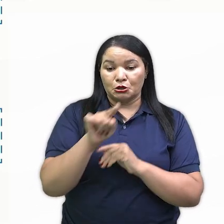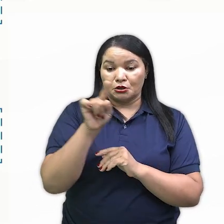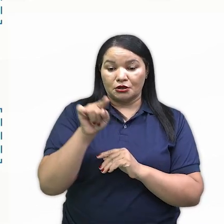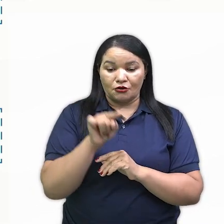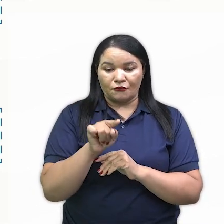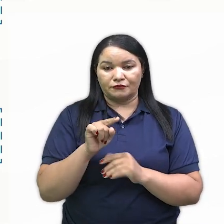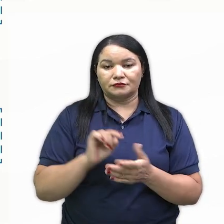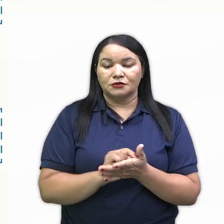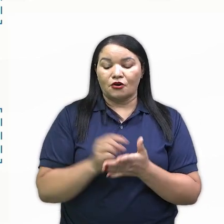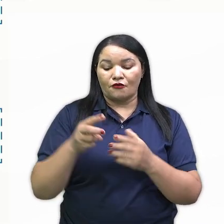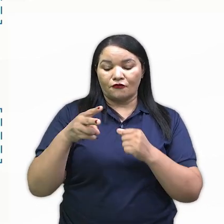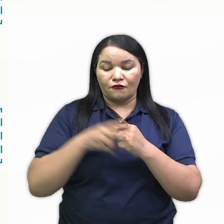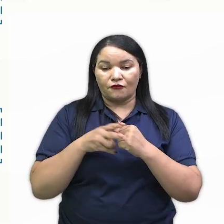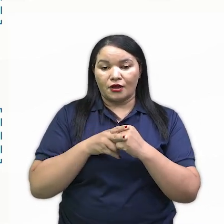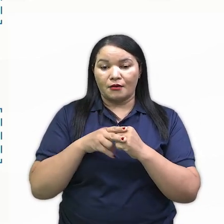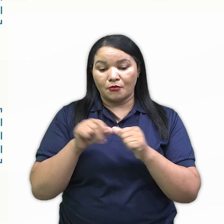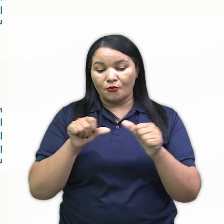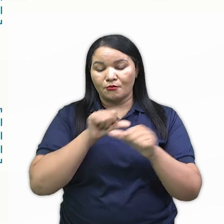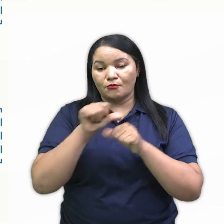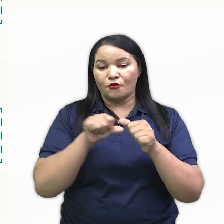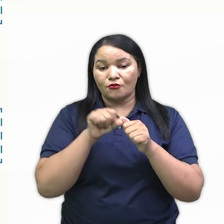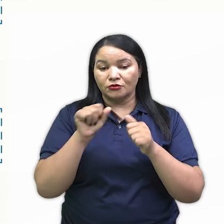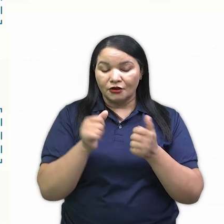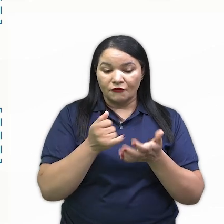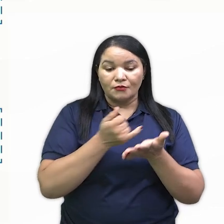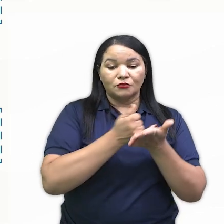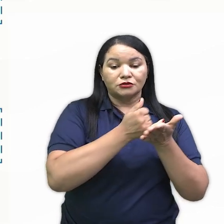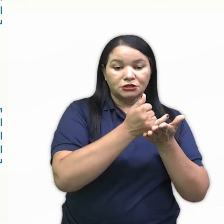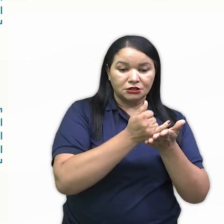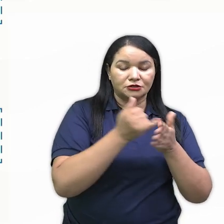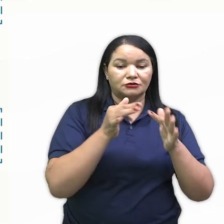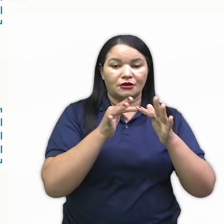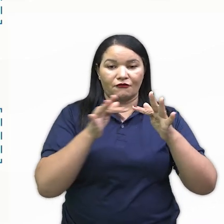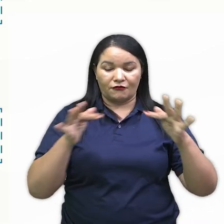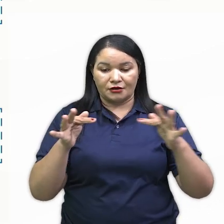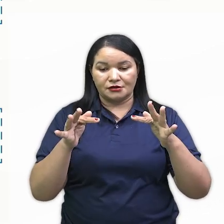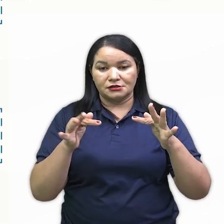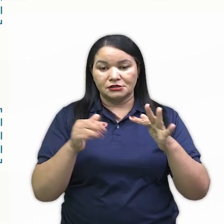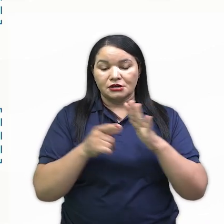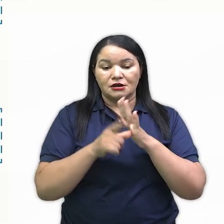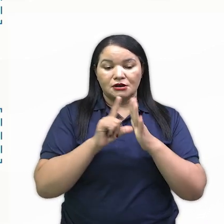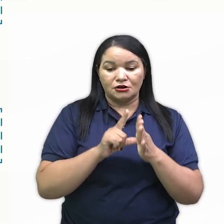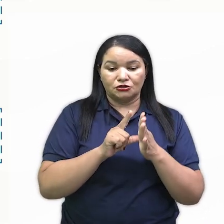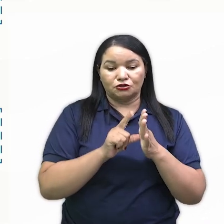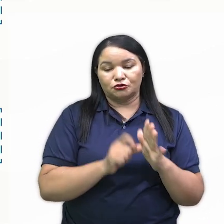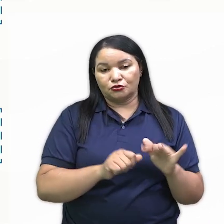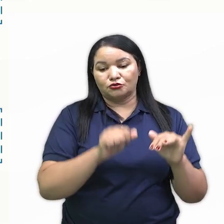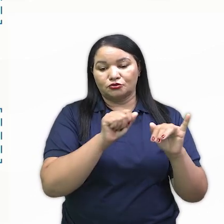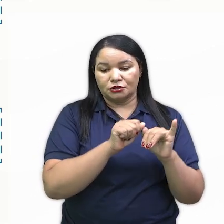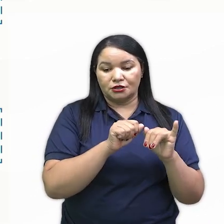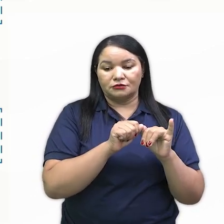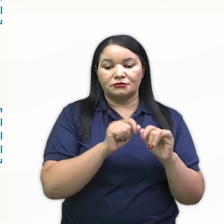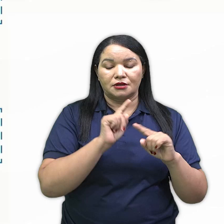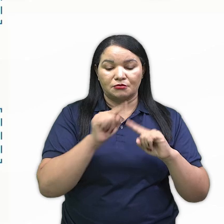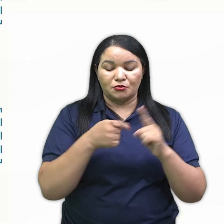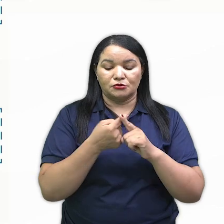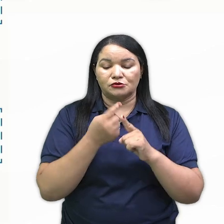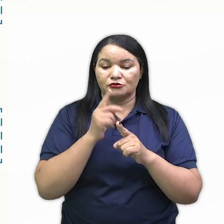lá para o comecinho, antes do sujeito, e depois aqui o verbo com